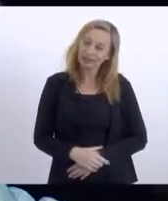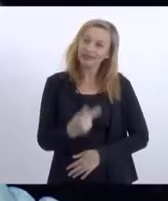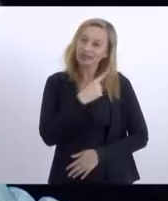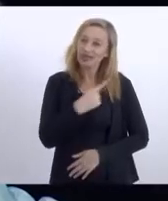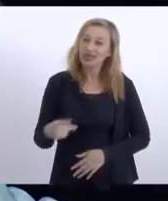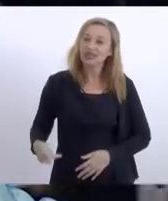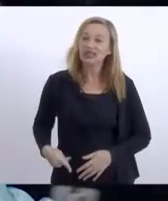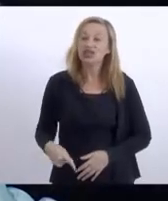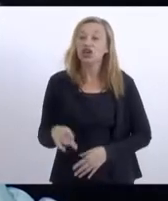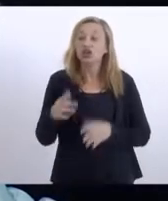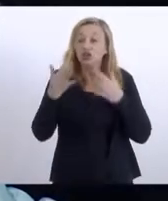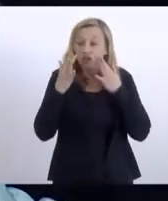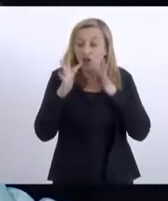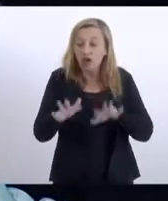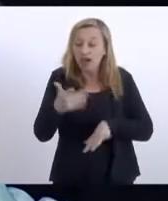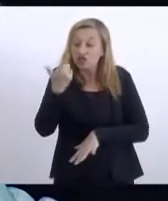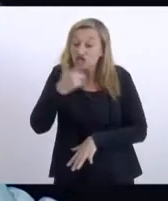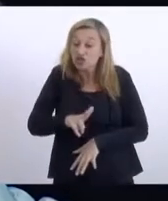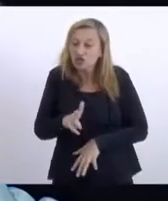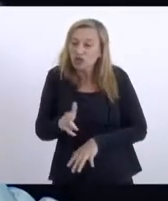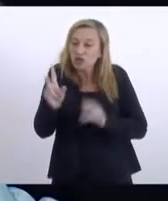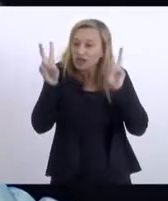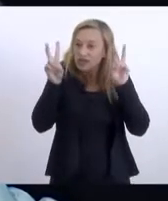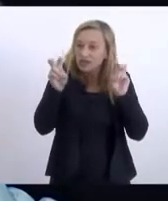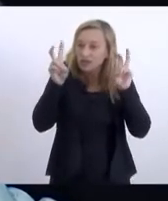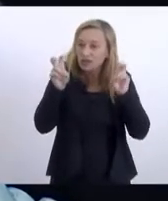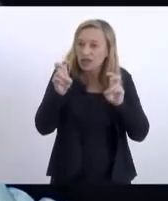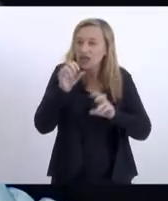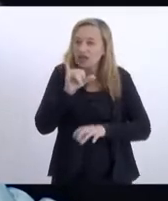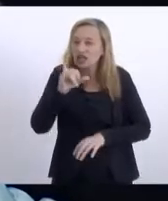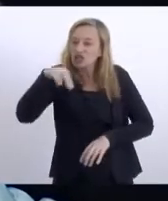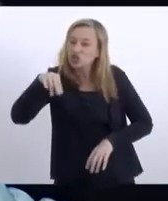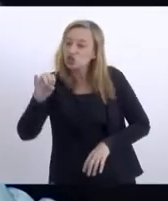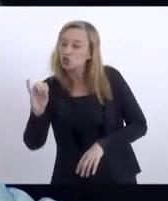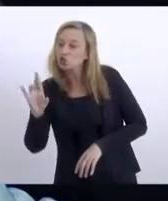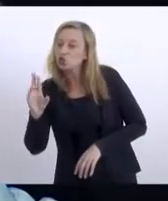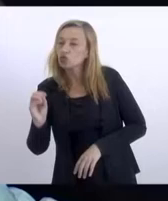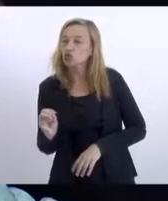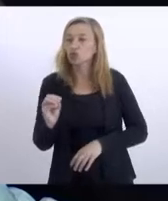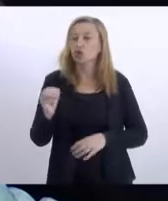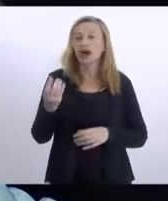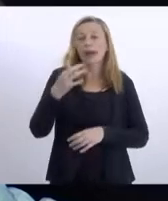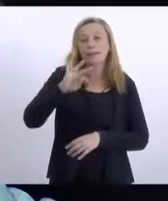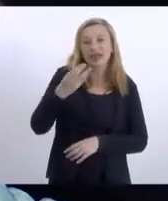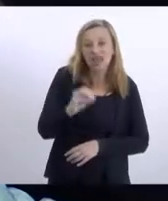presidente, gosto só de frisar mais uma vez, essa questão do insumo. O milho e a